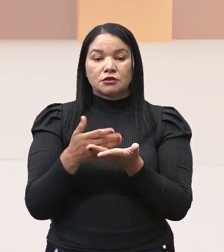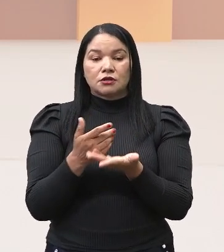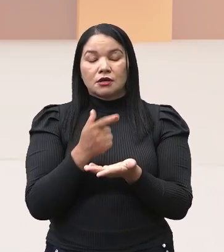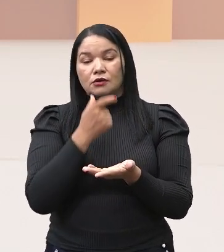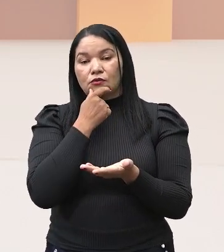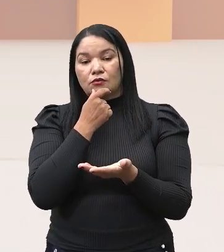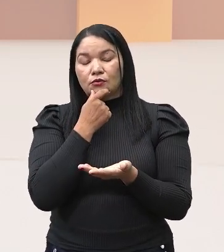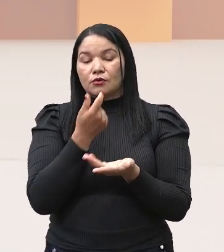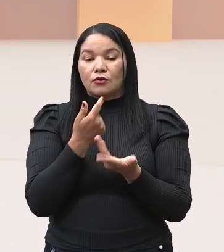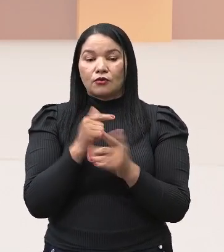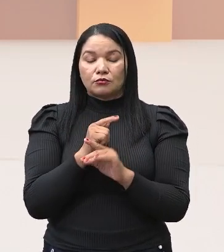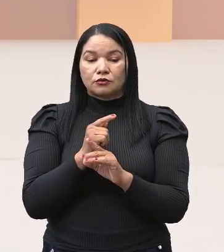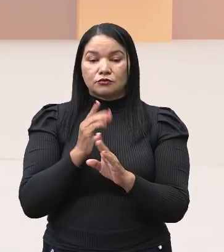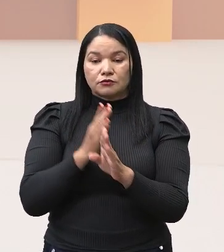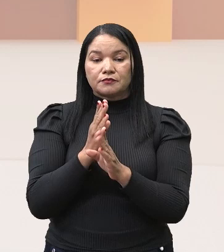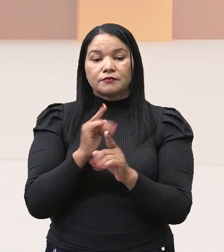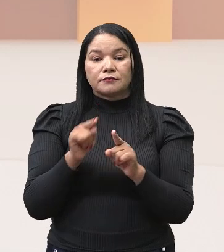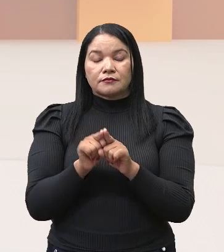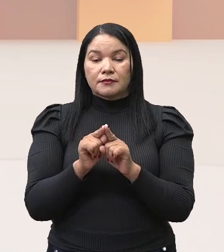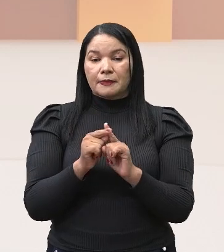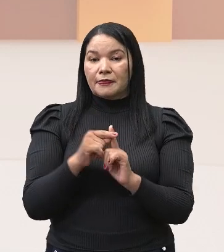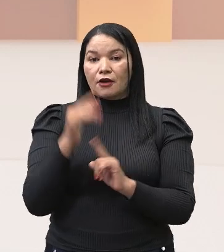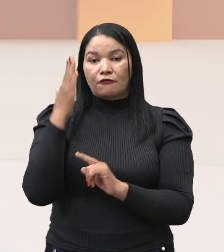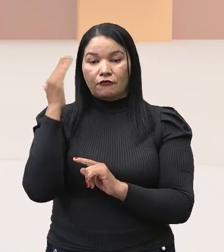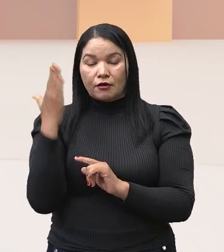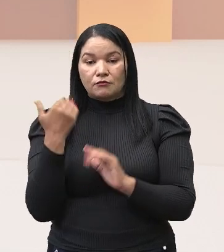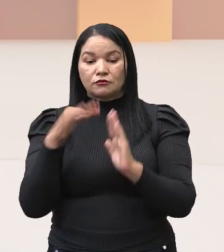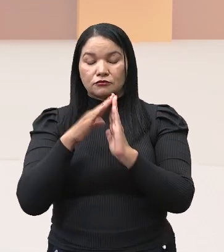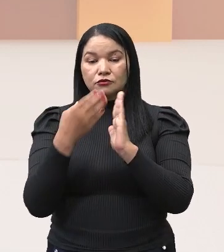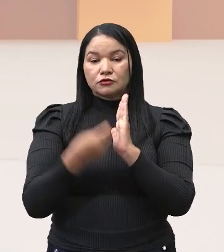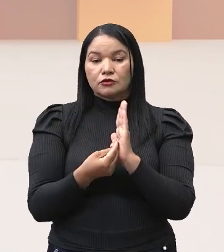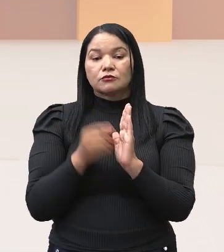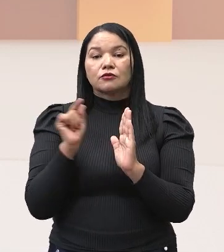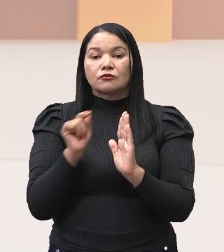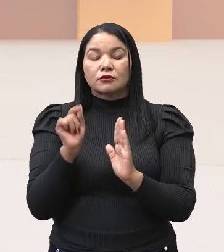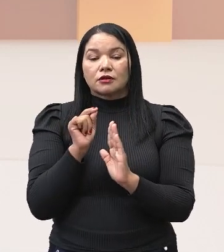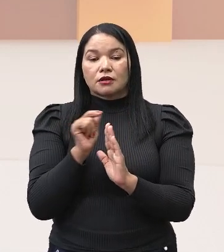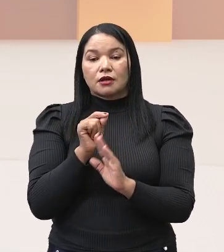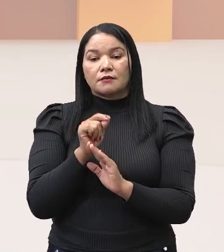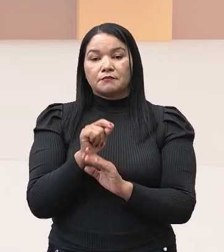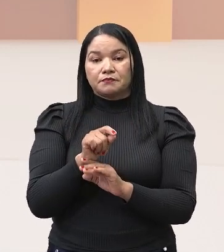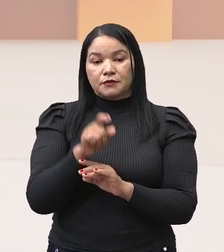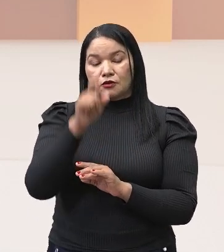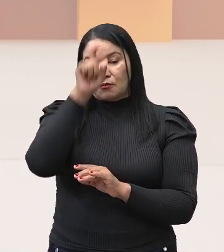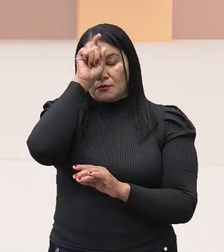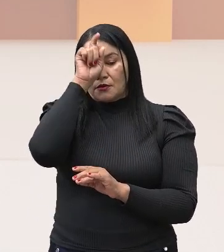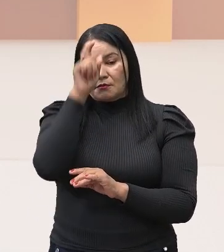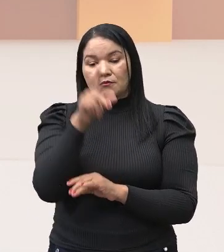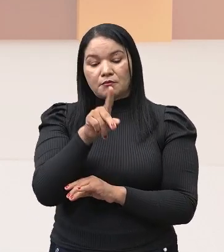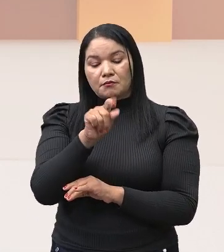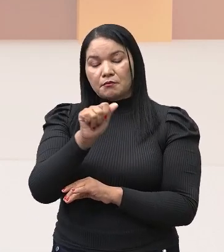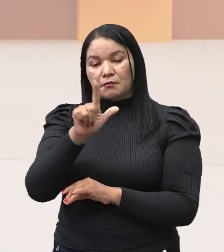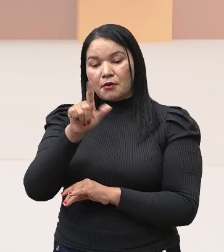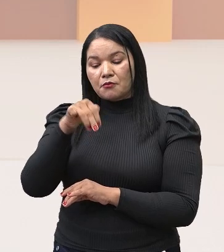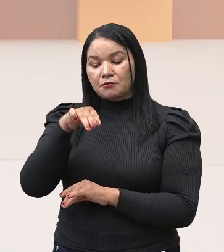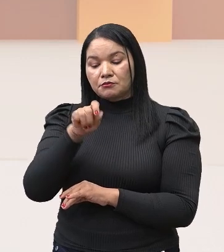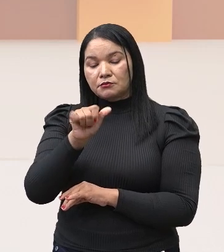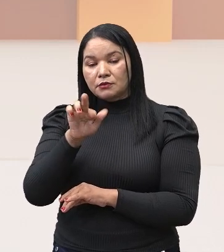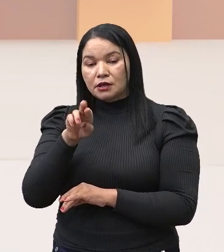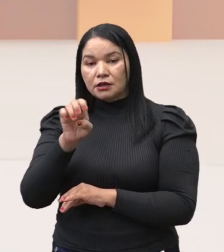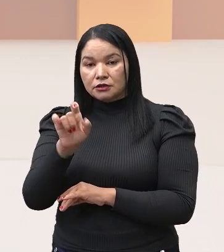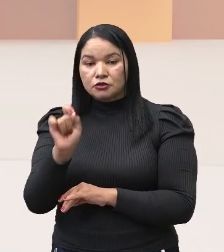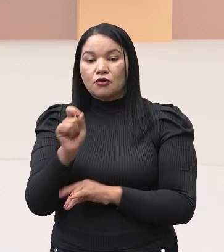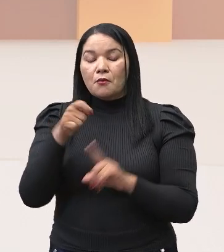O quilombo mais famoso que nós temos registrado é o Quilombo dos Palmares, que durante meses